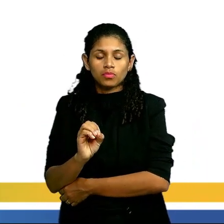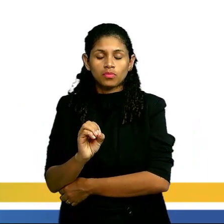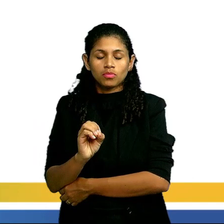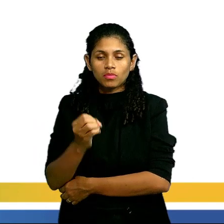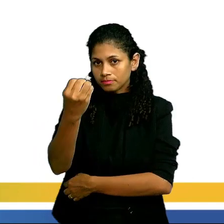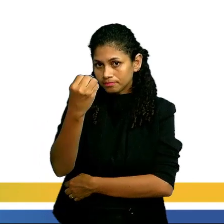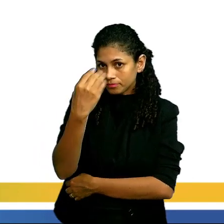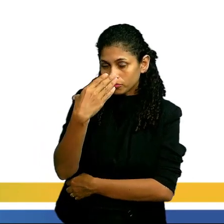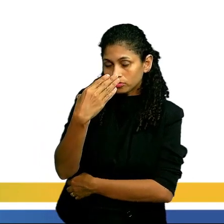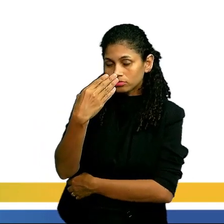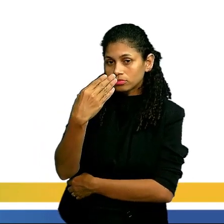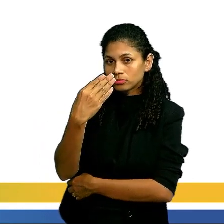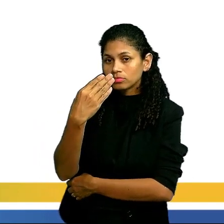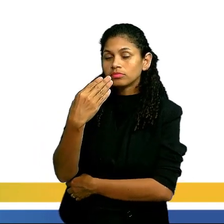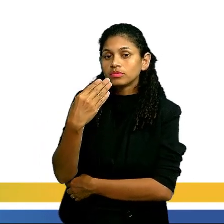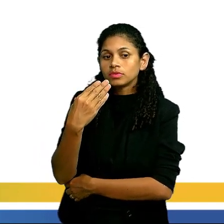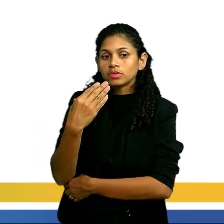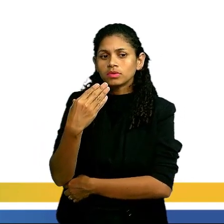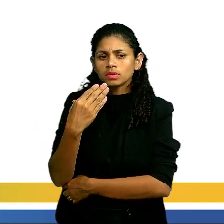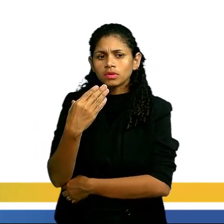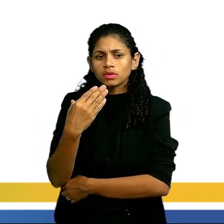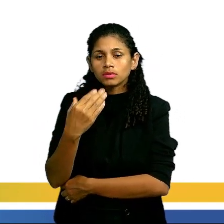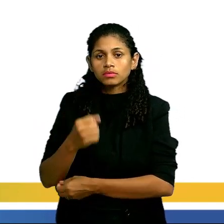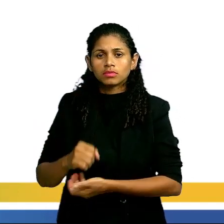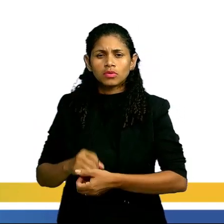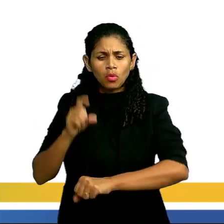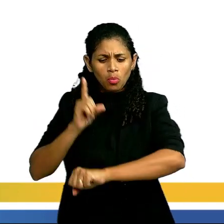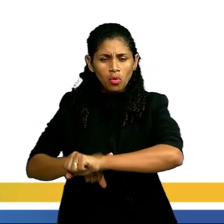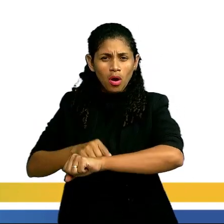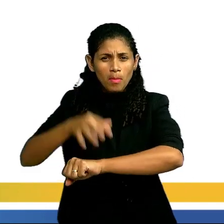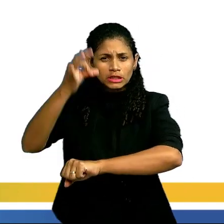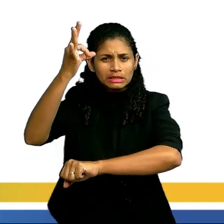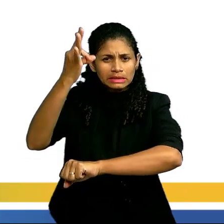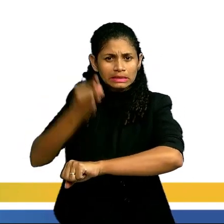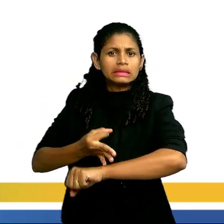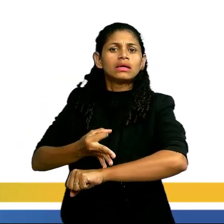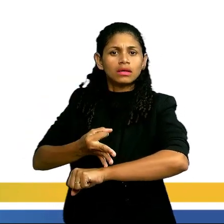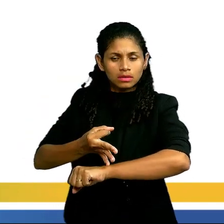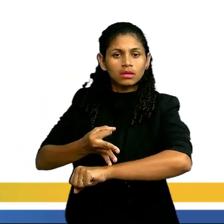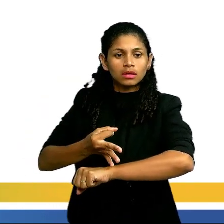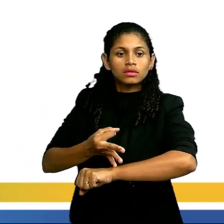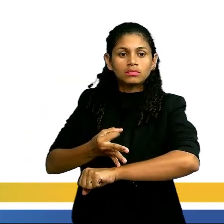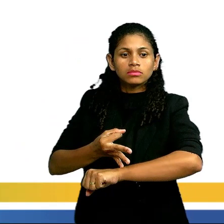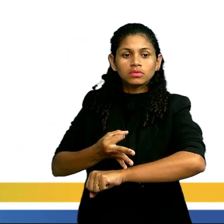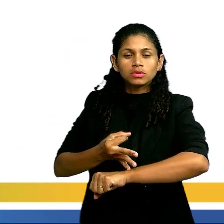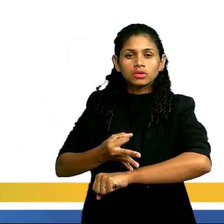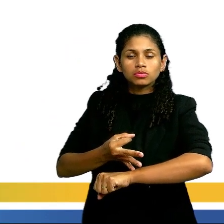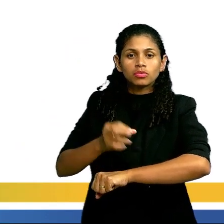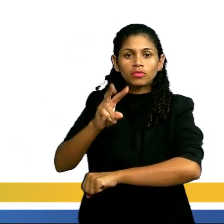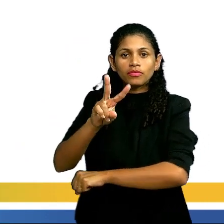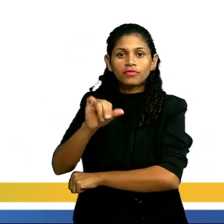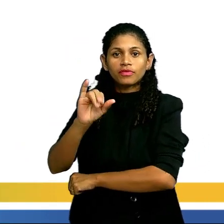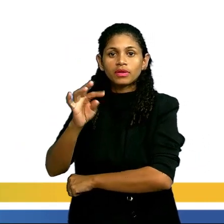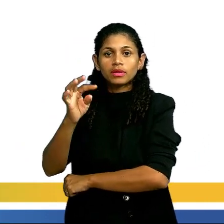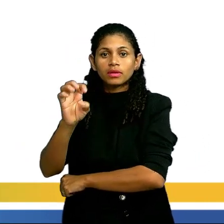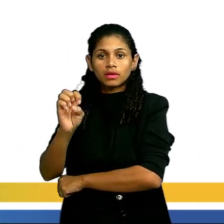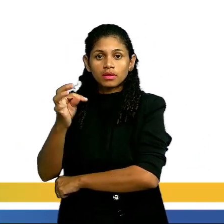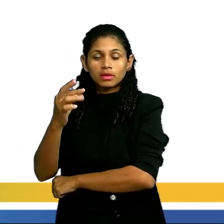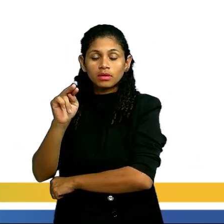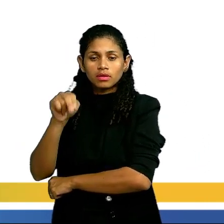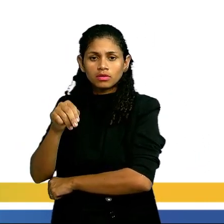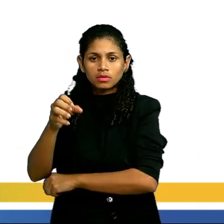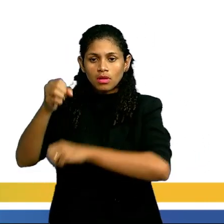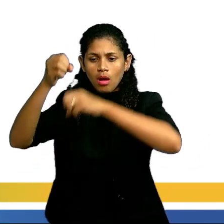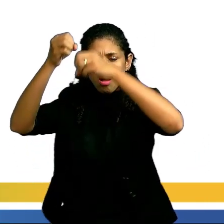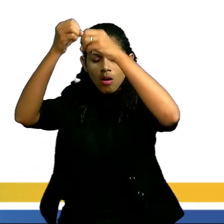momento exato em que o Vietnã estava sendo bombardeado pelos armamentos pesadíssimos fornecidos pelos